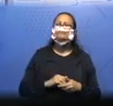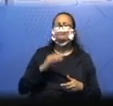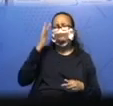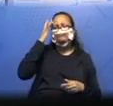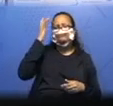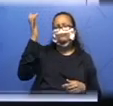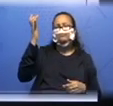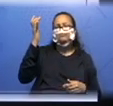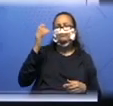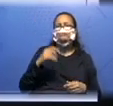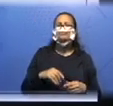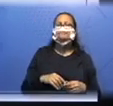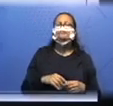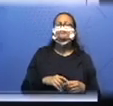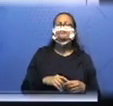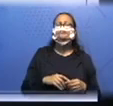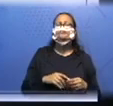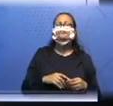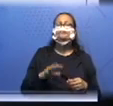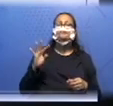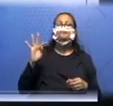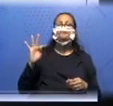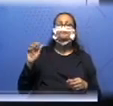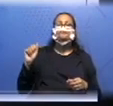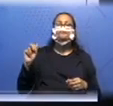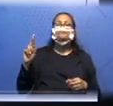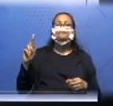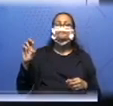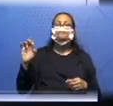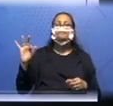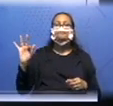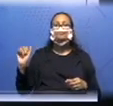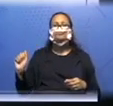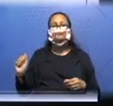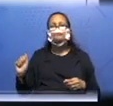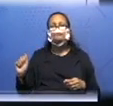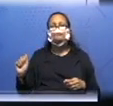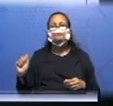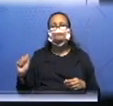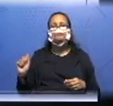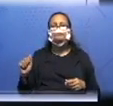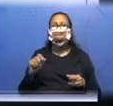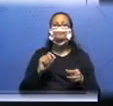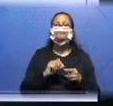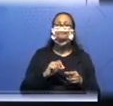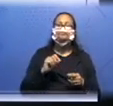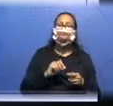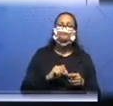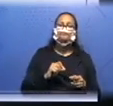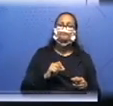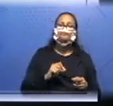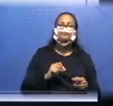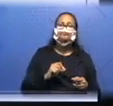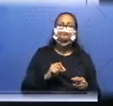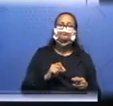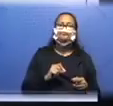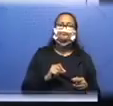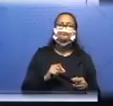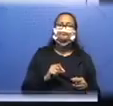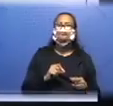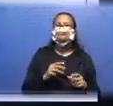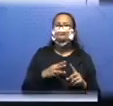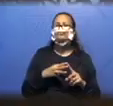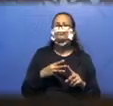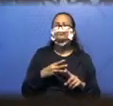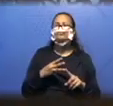Brasil. Fácil, não é? Em casa, a tarefinha que sobrou, né, da outra aula, que nós só fizemos um